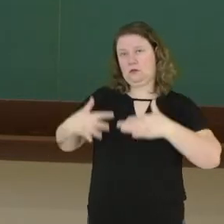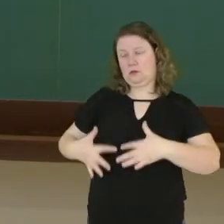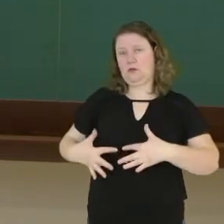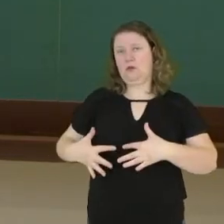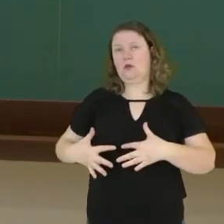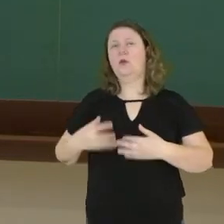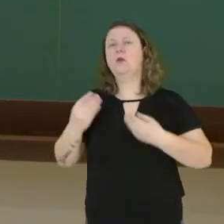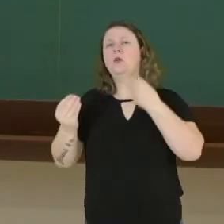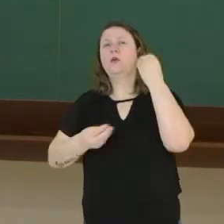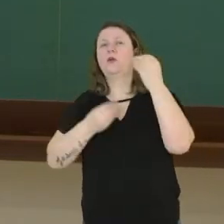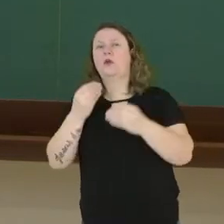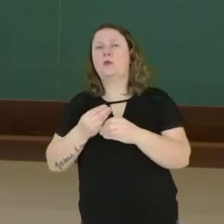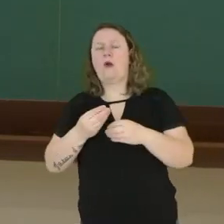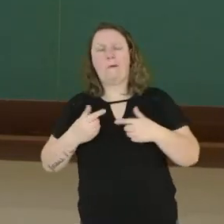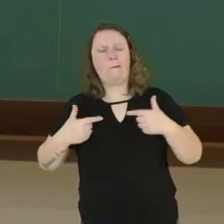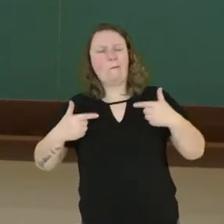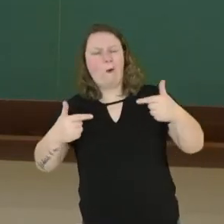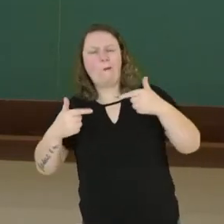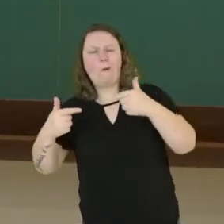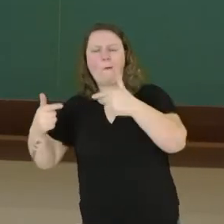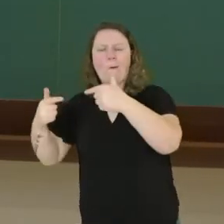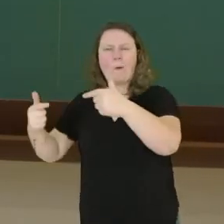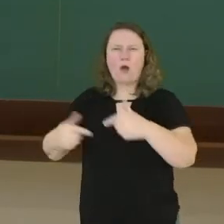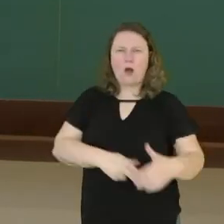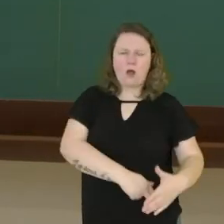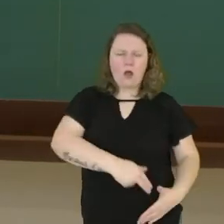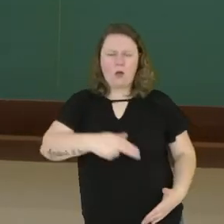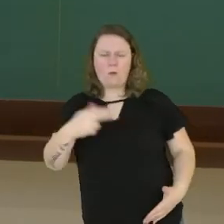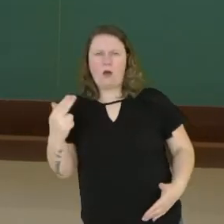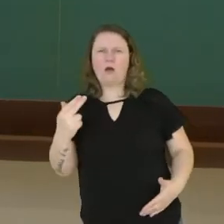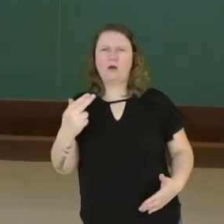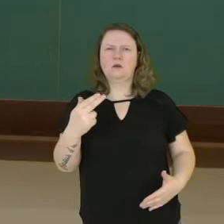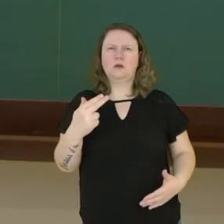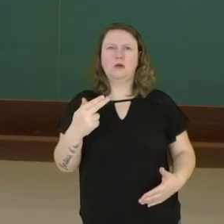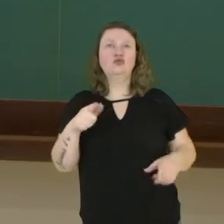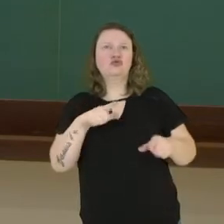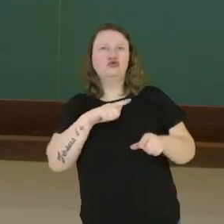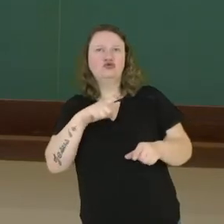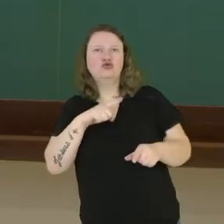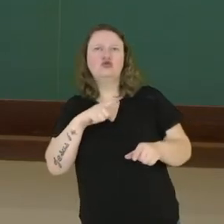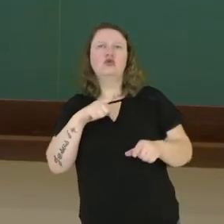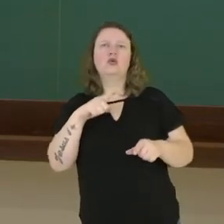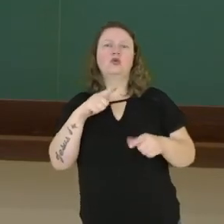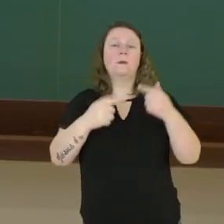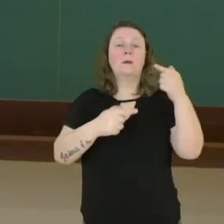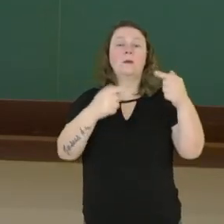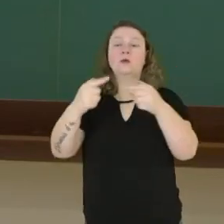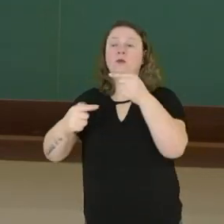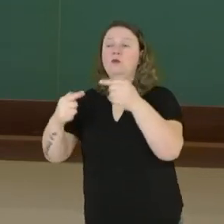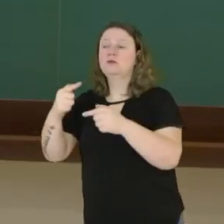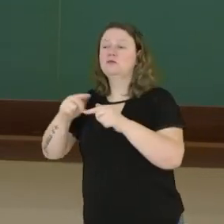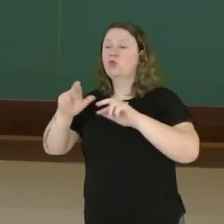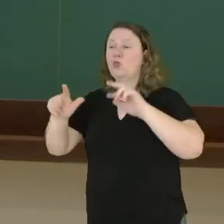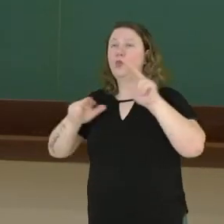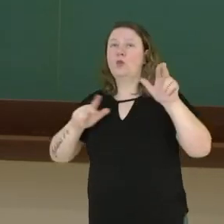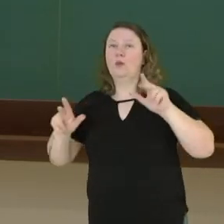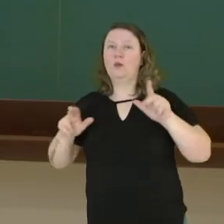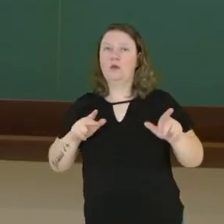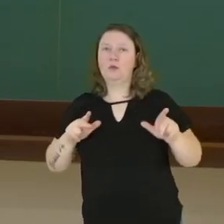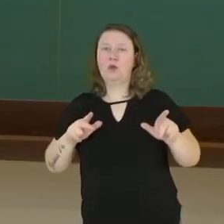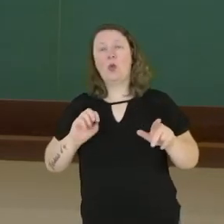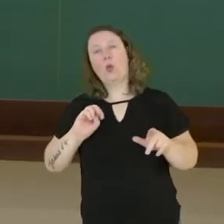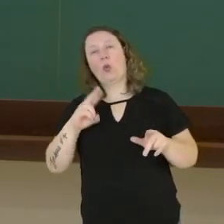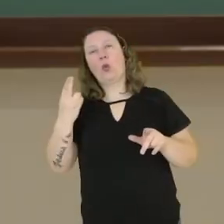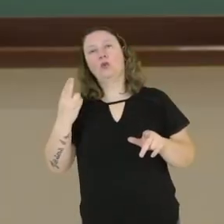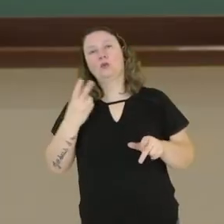guerra como uma luta armada entre nações ou entre partidos de uma mesma nacionalidade ou de etnias